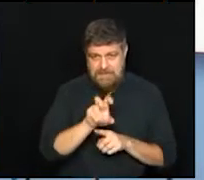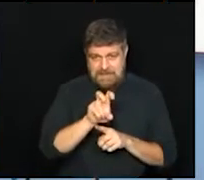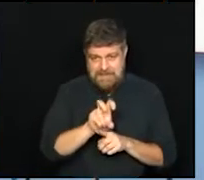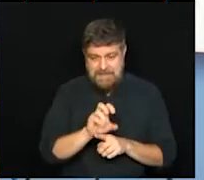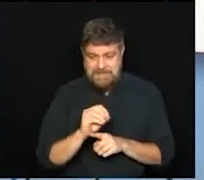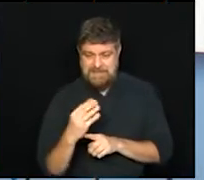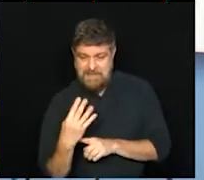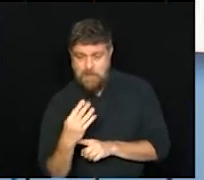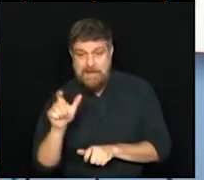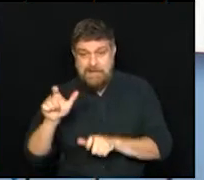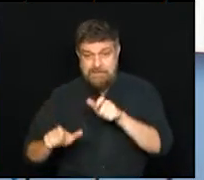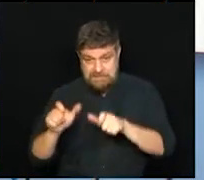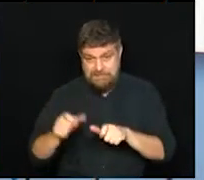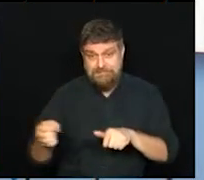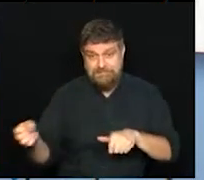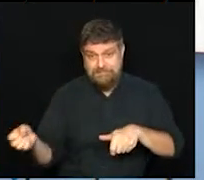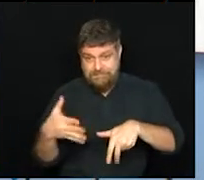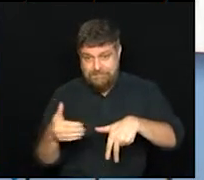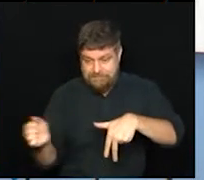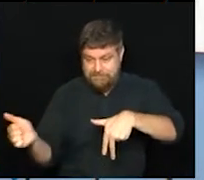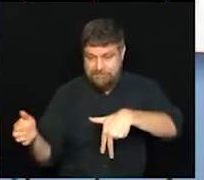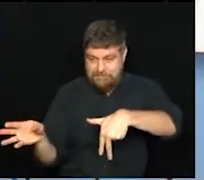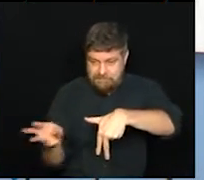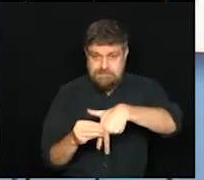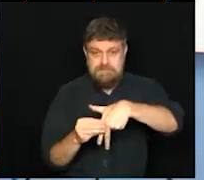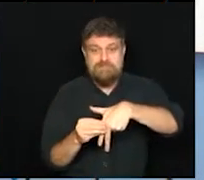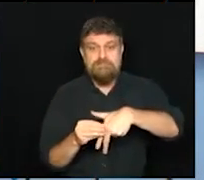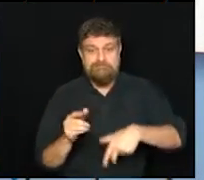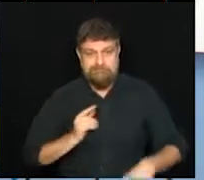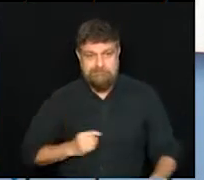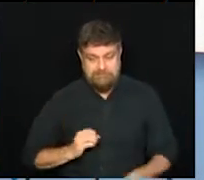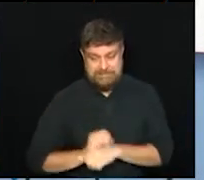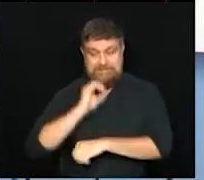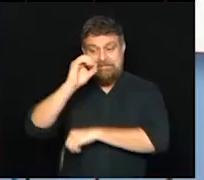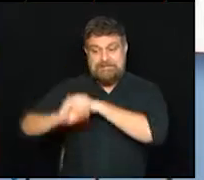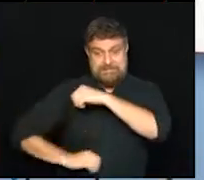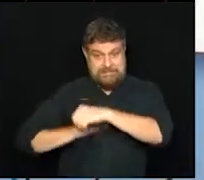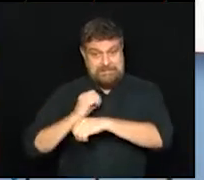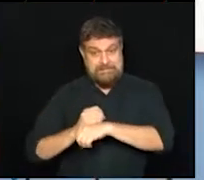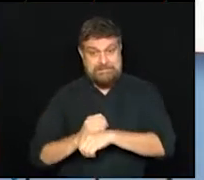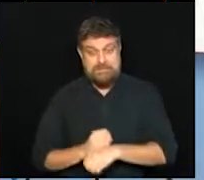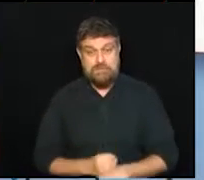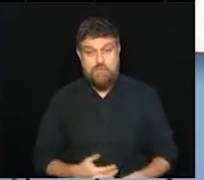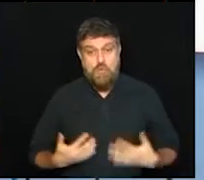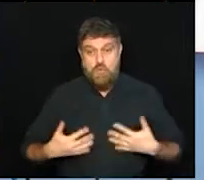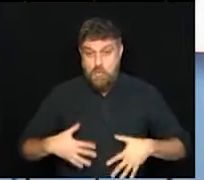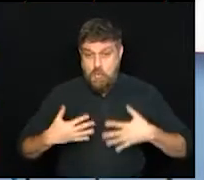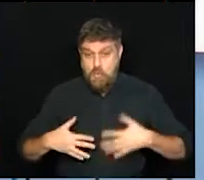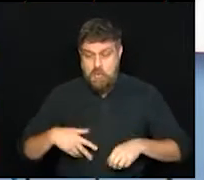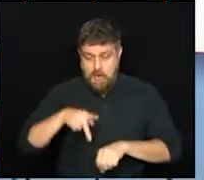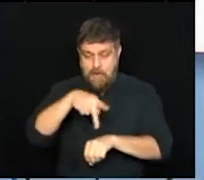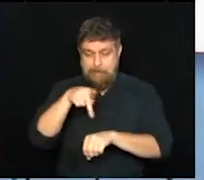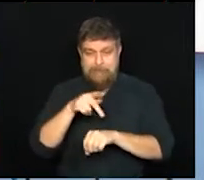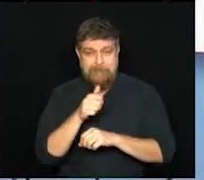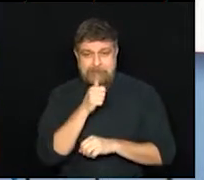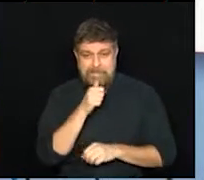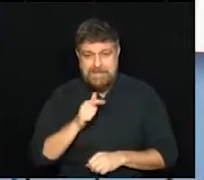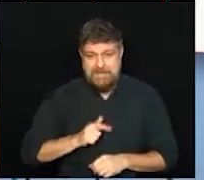62.504 novos casos registrados nas últimas 24 horas. E o país soma ainda